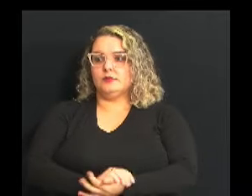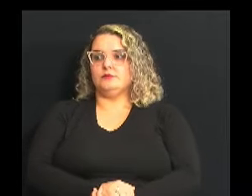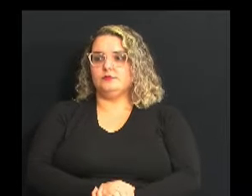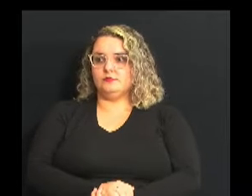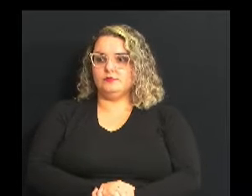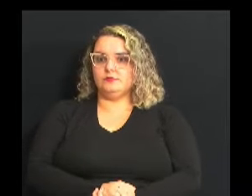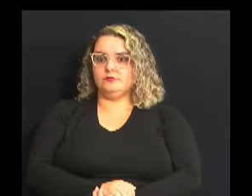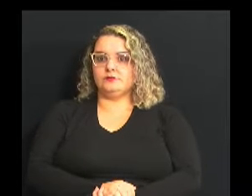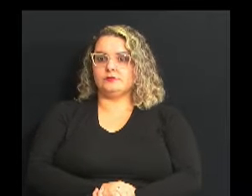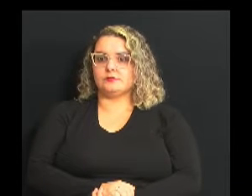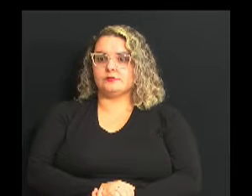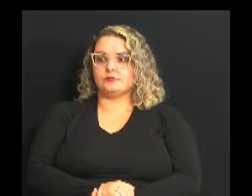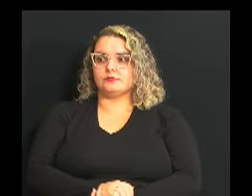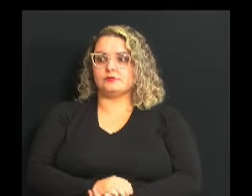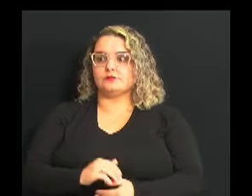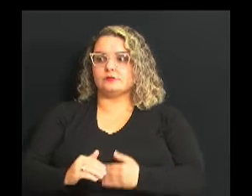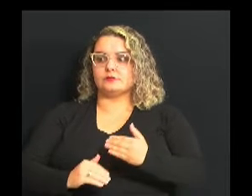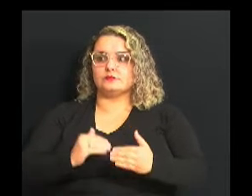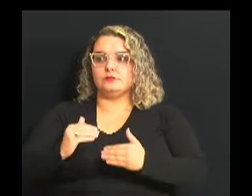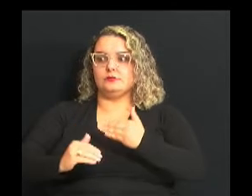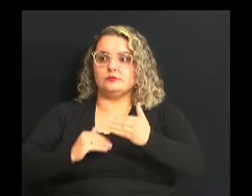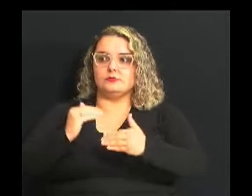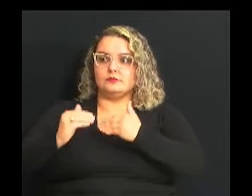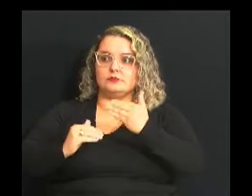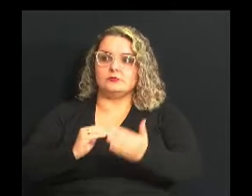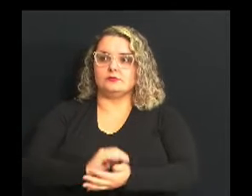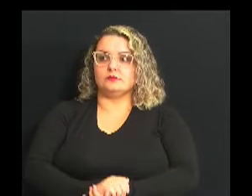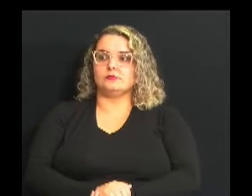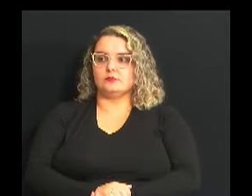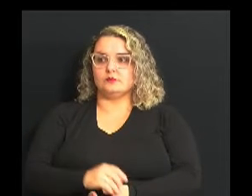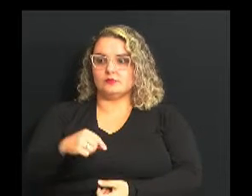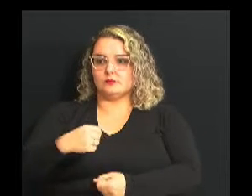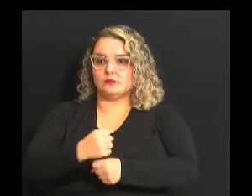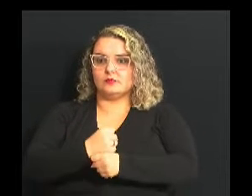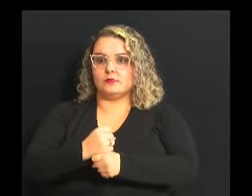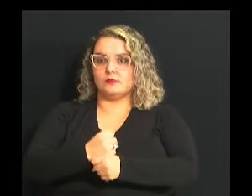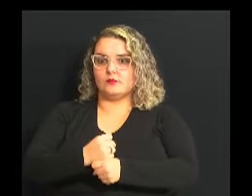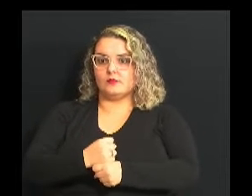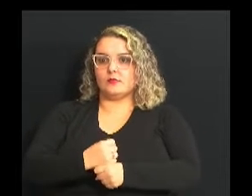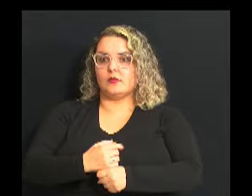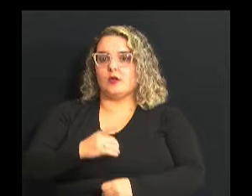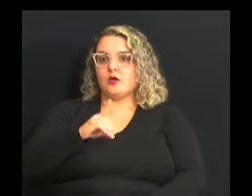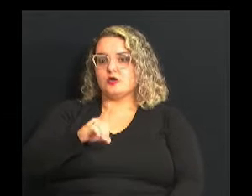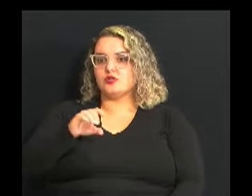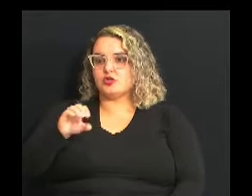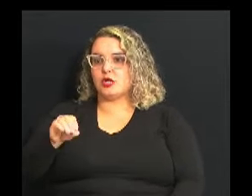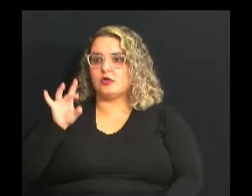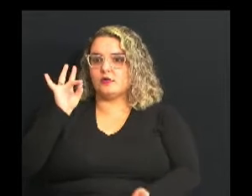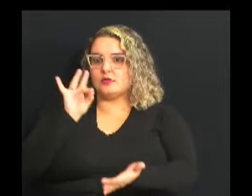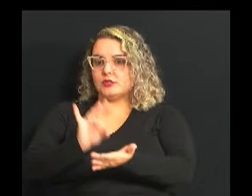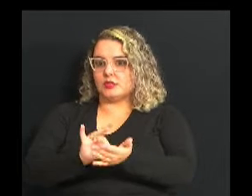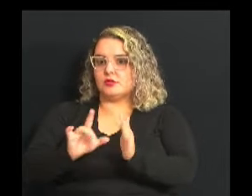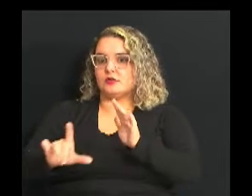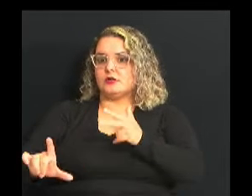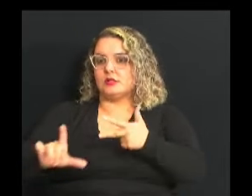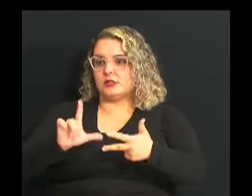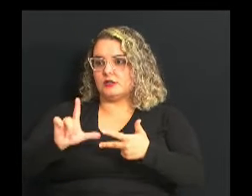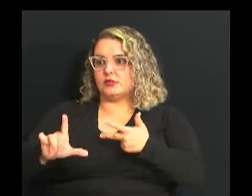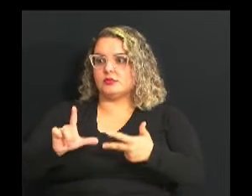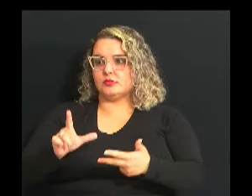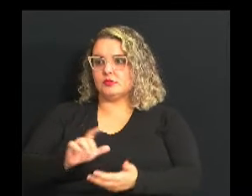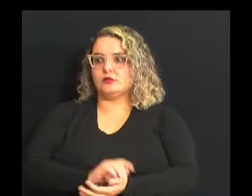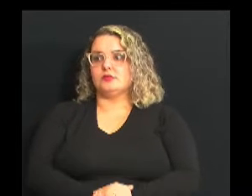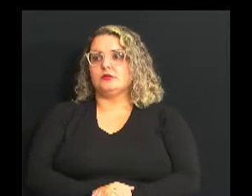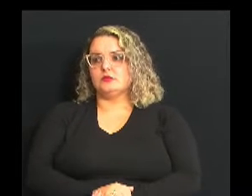Nós desenvolvemos este ano o Diário Oficial do Legislativo, né? Salvo engano, na